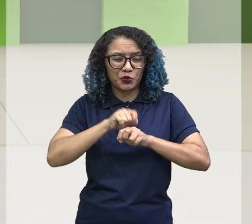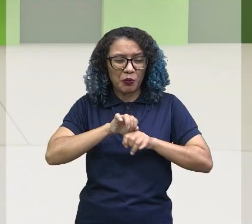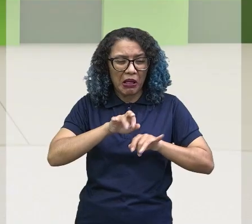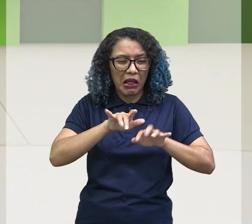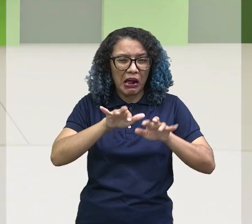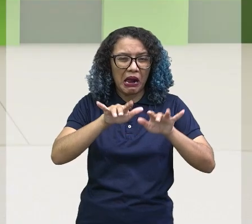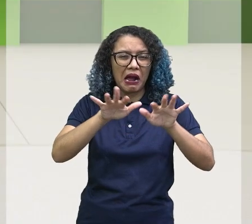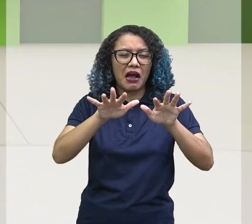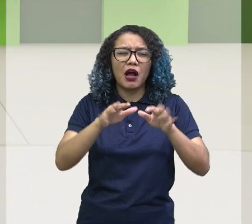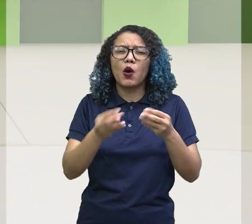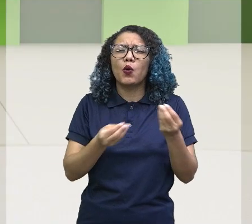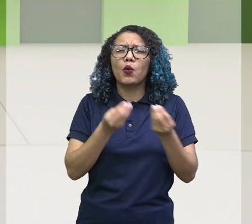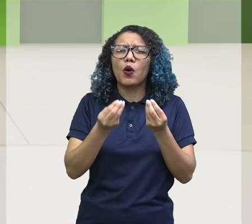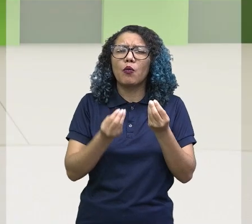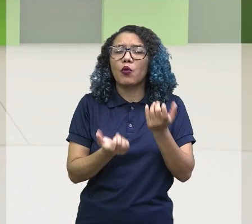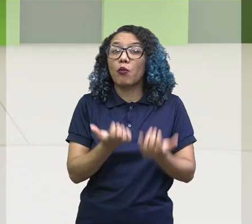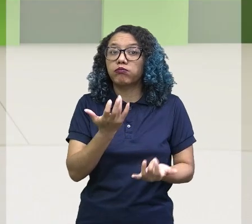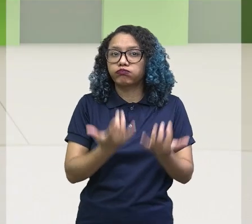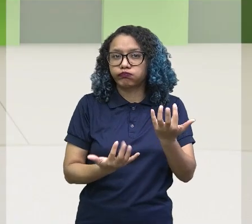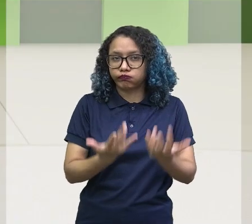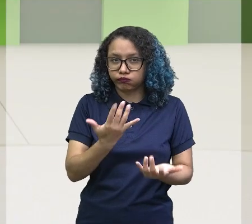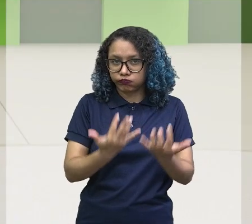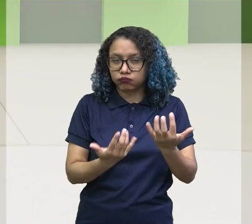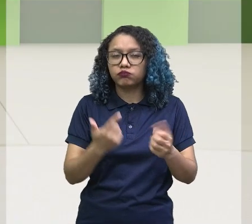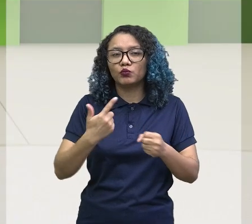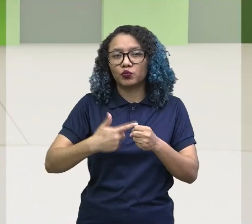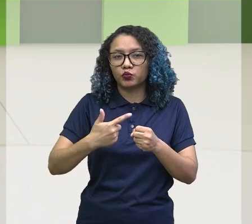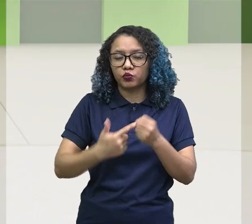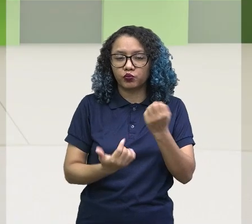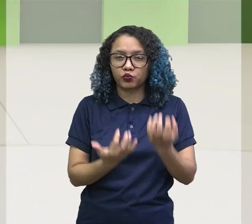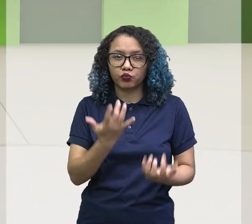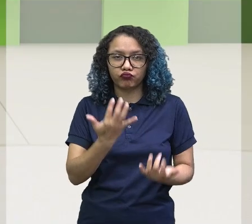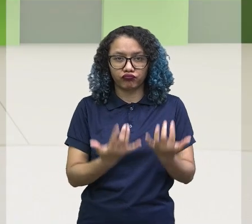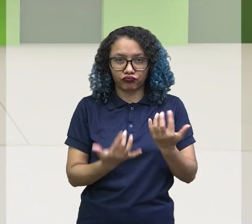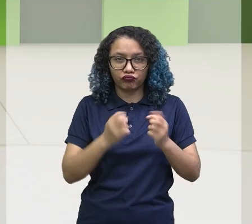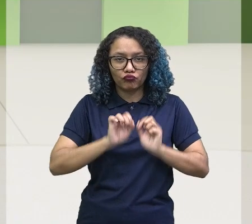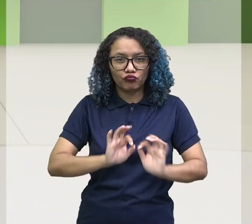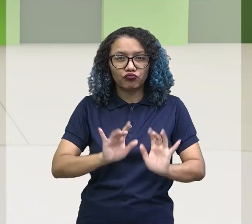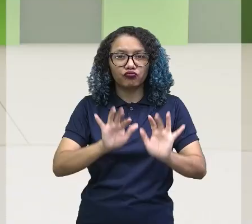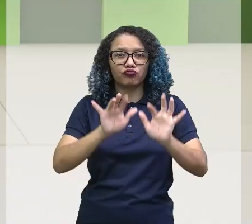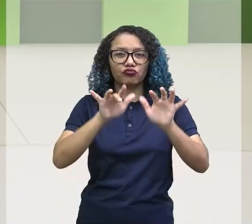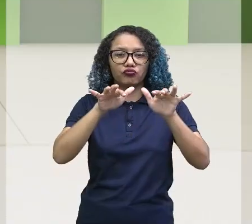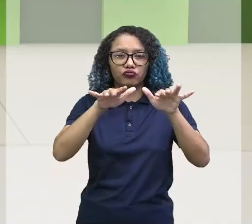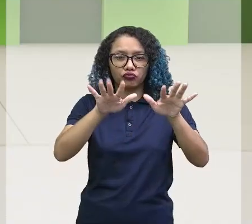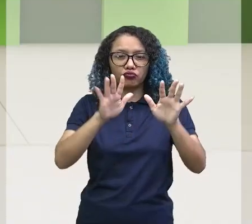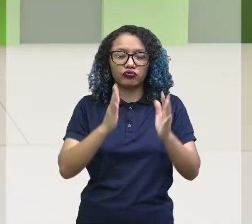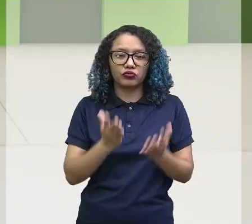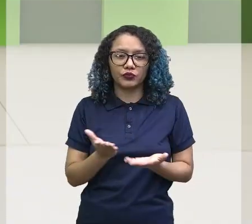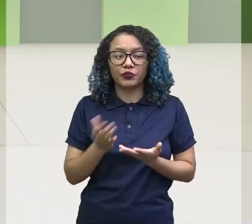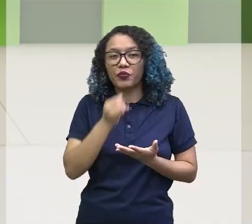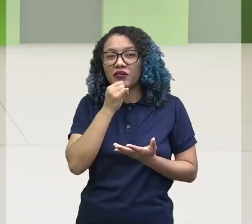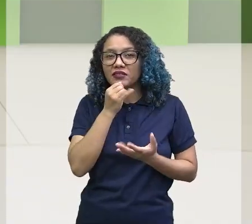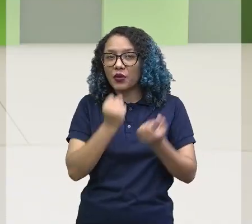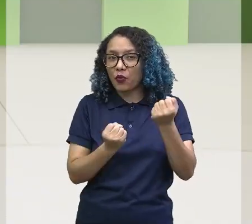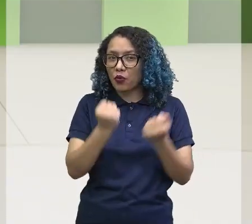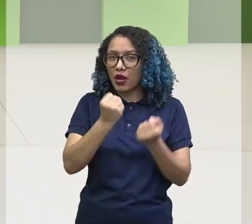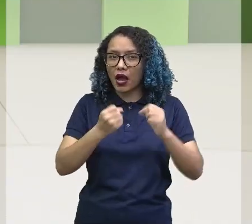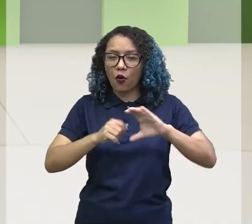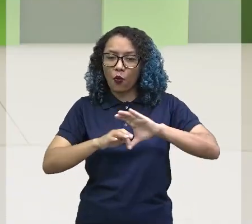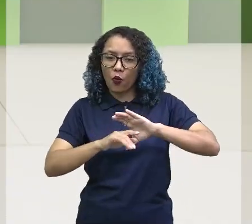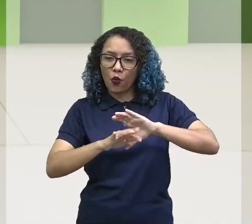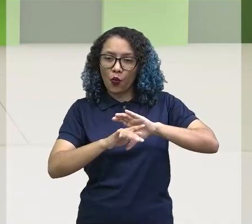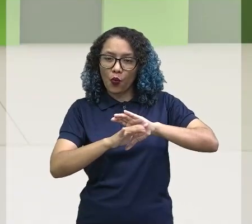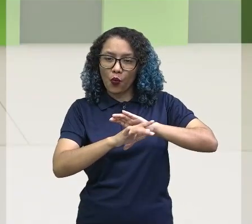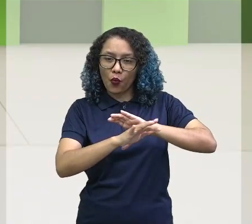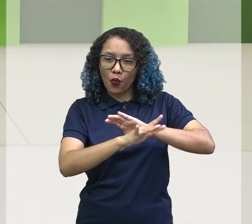liberados aí a partir da combustão, a queima desses combustíveis, para o ar, como a gente observa aqui do escapamento dos veículos, como vocês